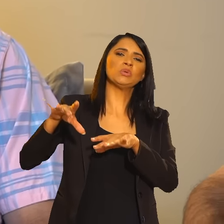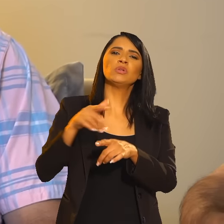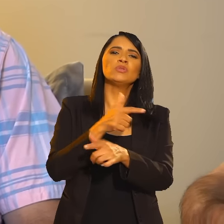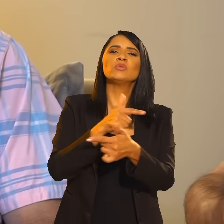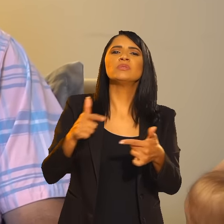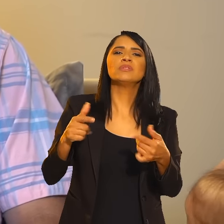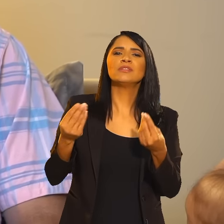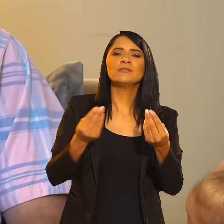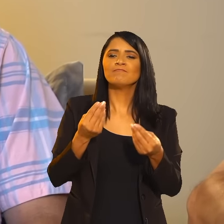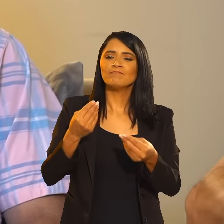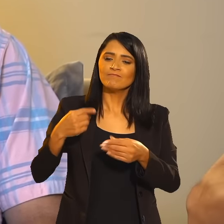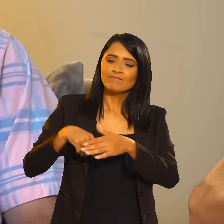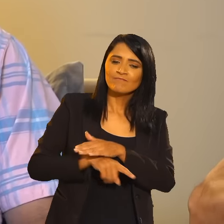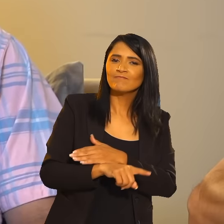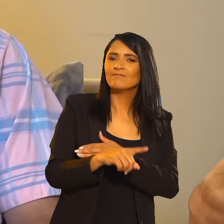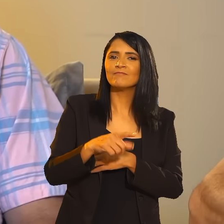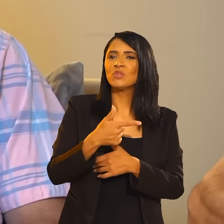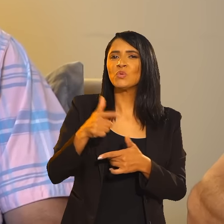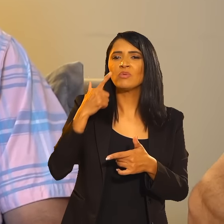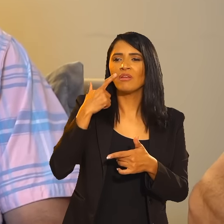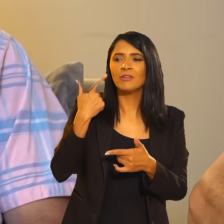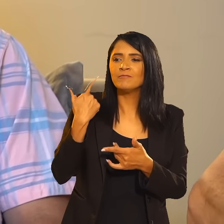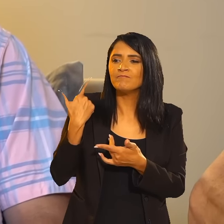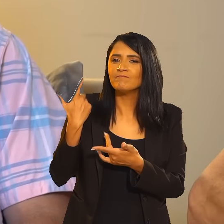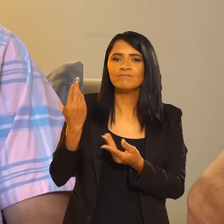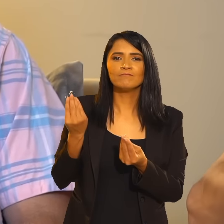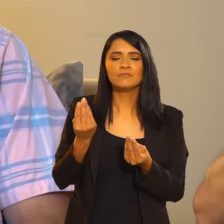abandona, né? Ela não tem profundidade, né?